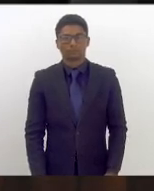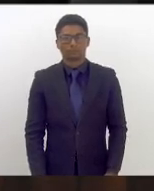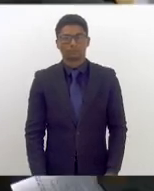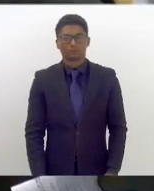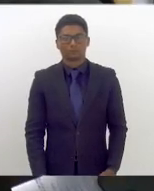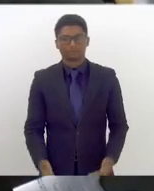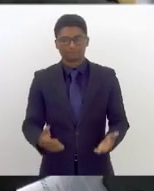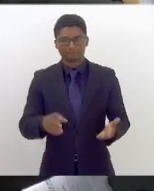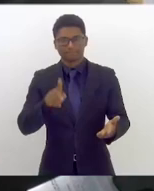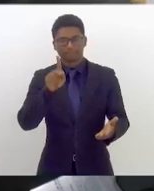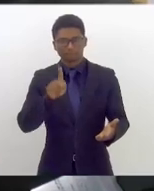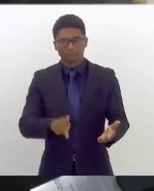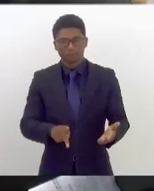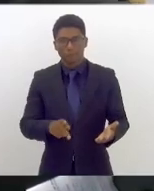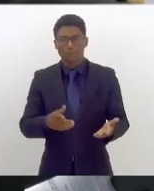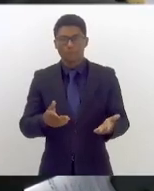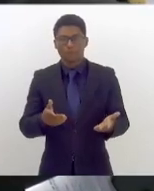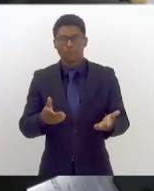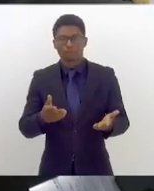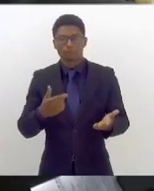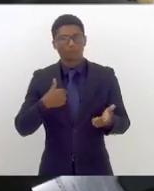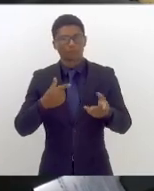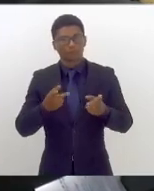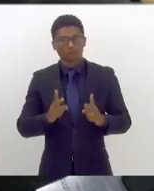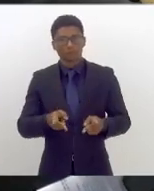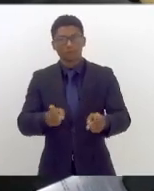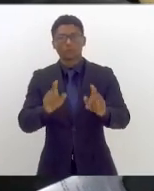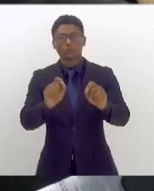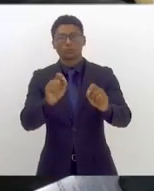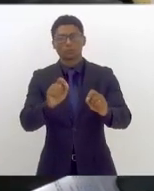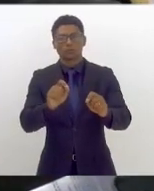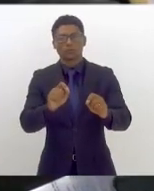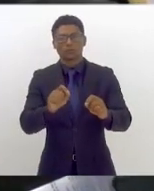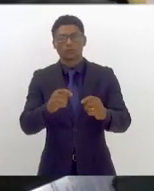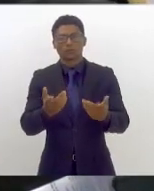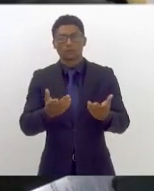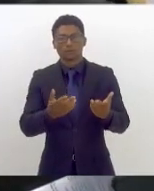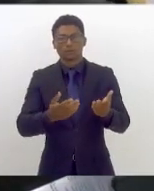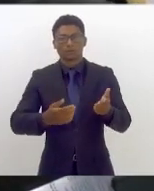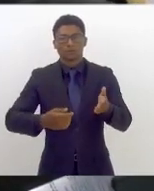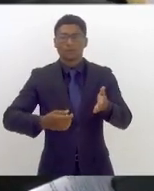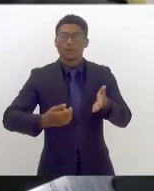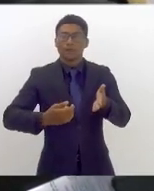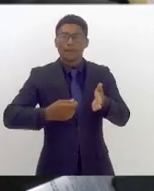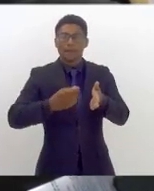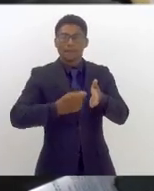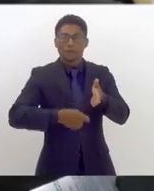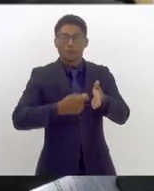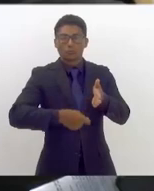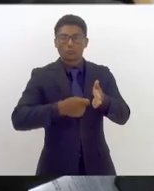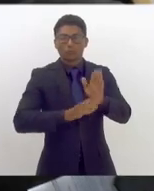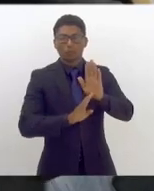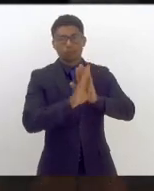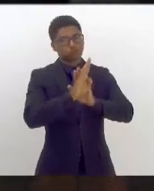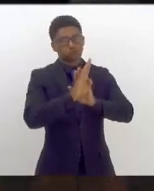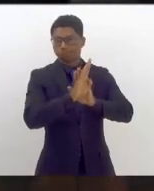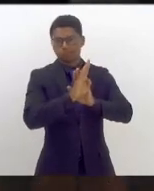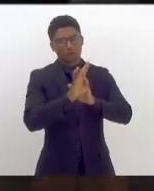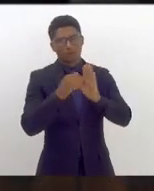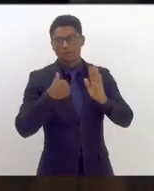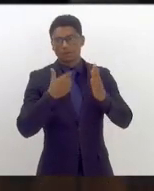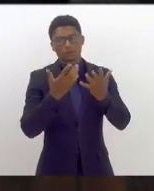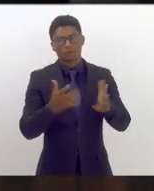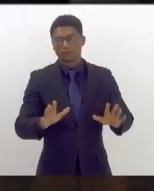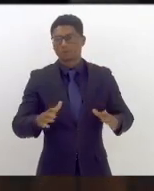Presidente mantendo a minha coerência durante todo o mandato eu sou contra qualquer aumento de imposto então Eu voto contrário deputado Luís